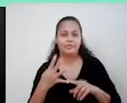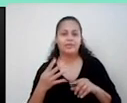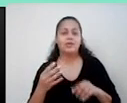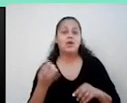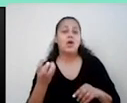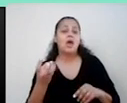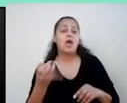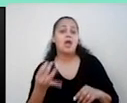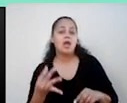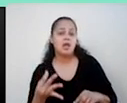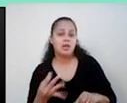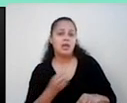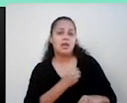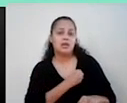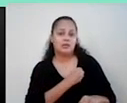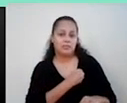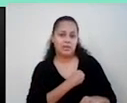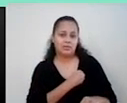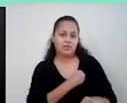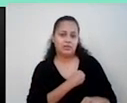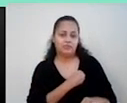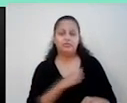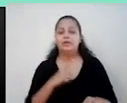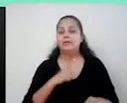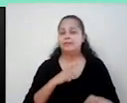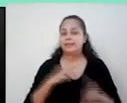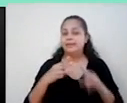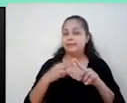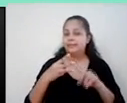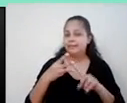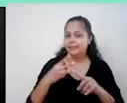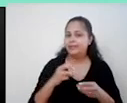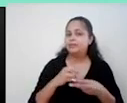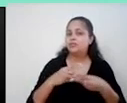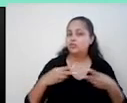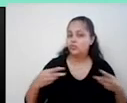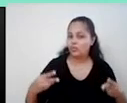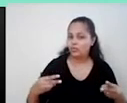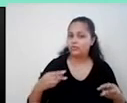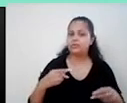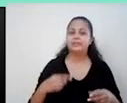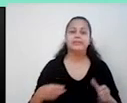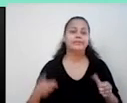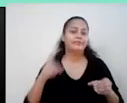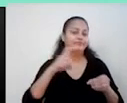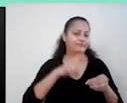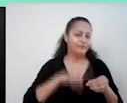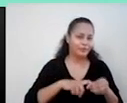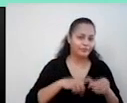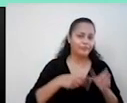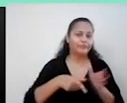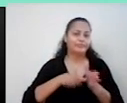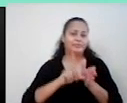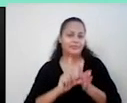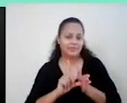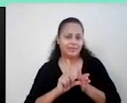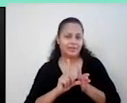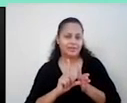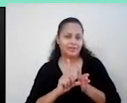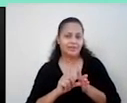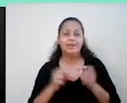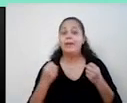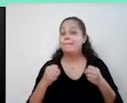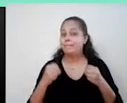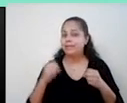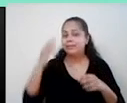vai detalhar um termo a que se refere. Então, ó, há 3 coisas que não voltam atrás. Então, quais são essas 3 coisas? Eu tenho